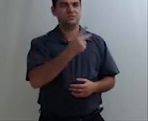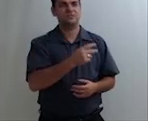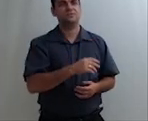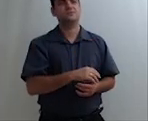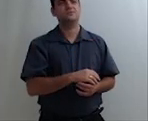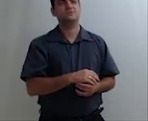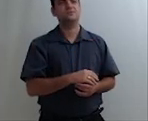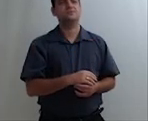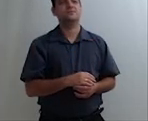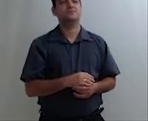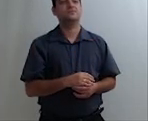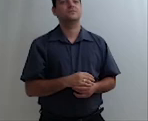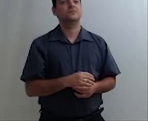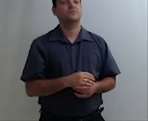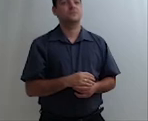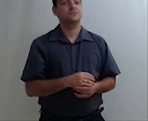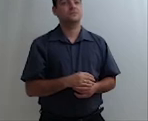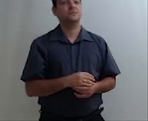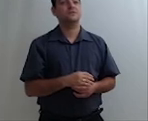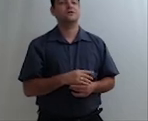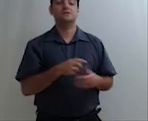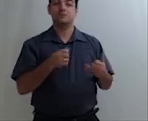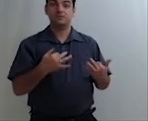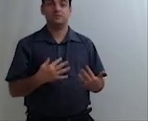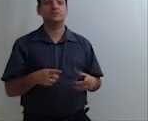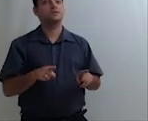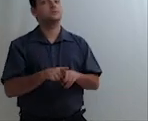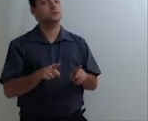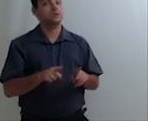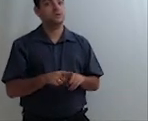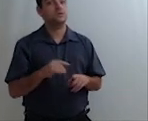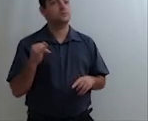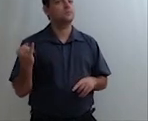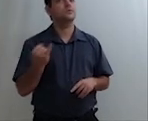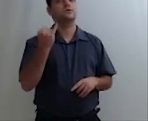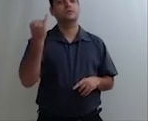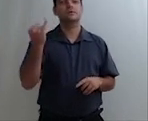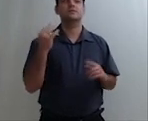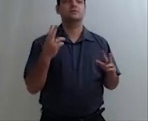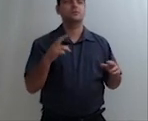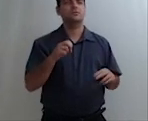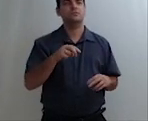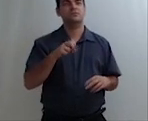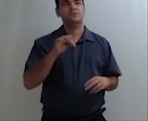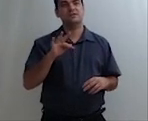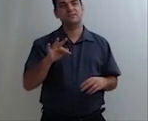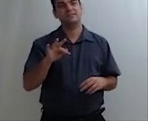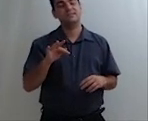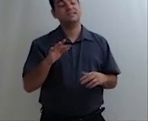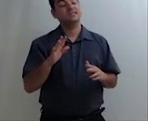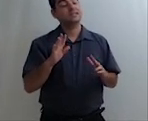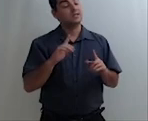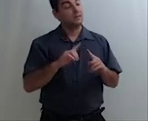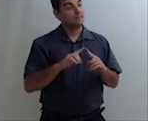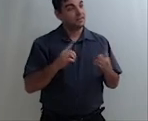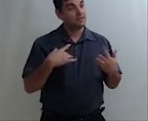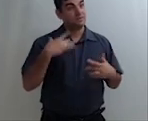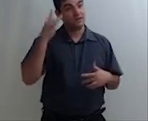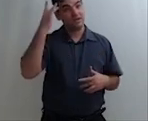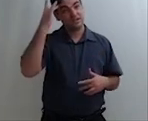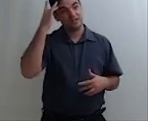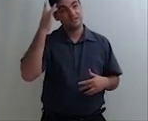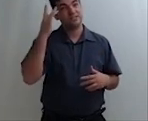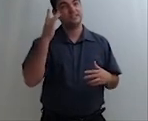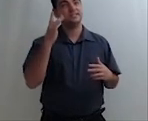concordo ressalta a relevância das ponderações feitas pelo Ministro nef mas eu acho que que essas pontu